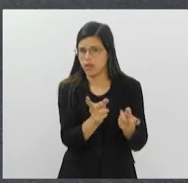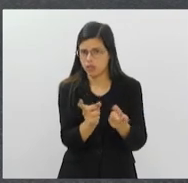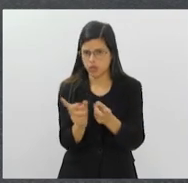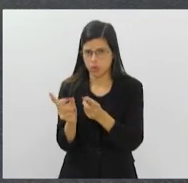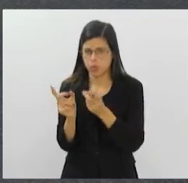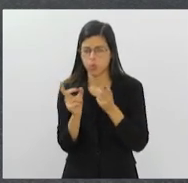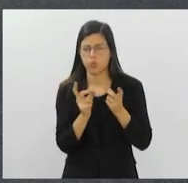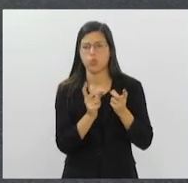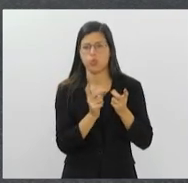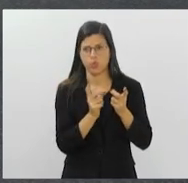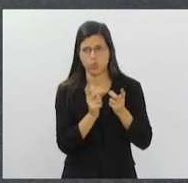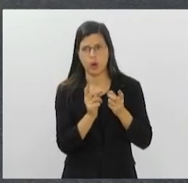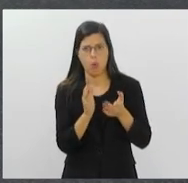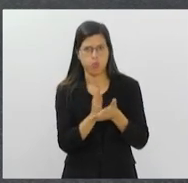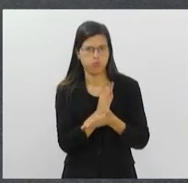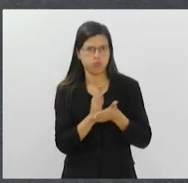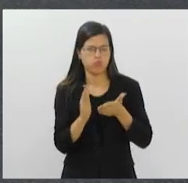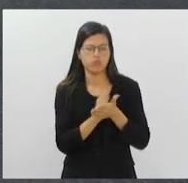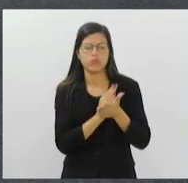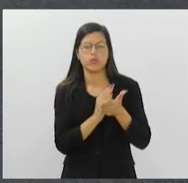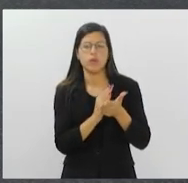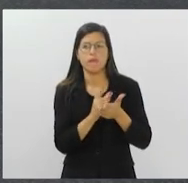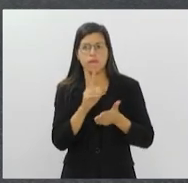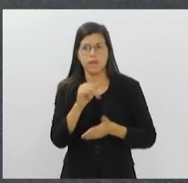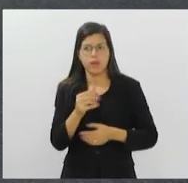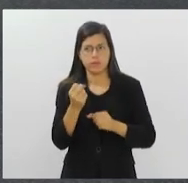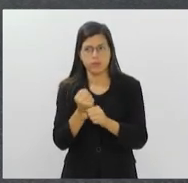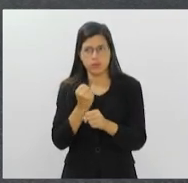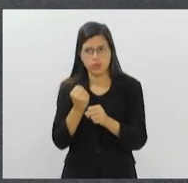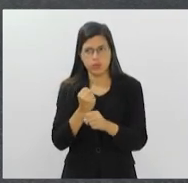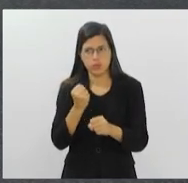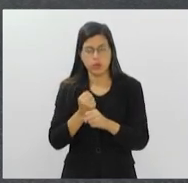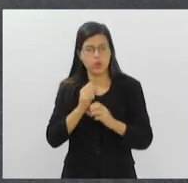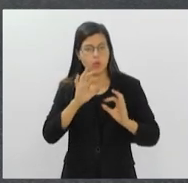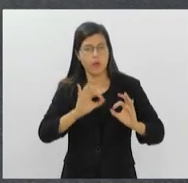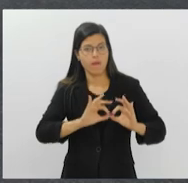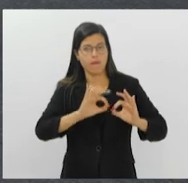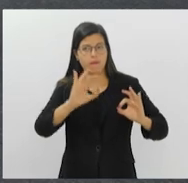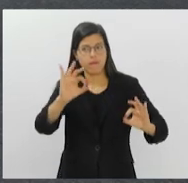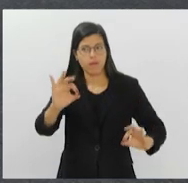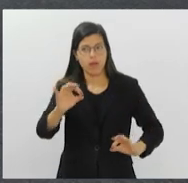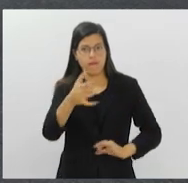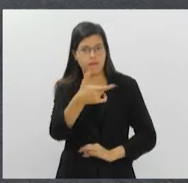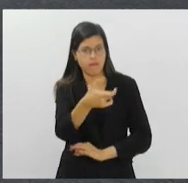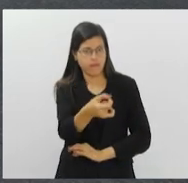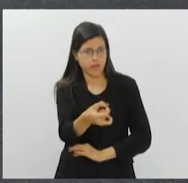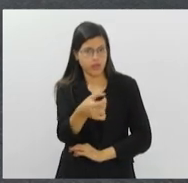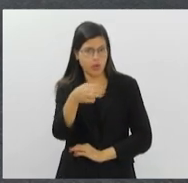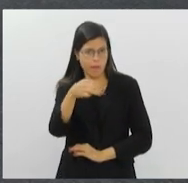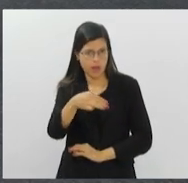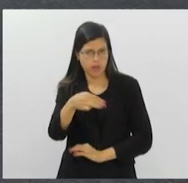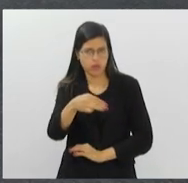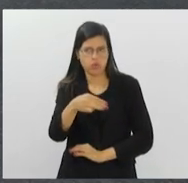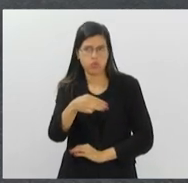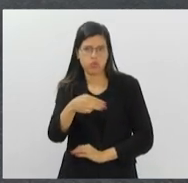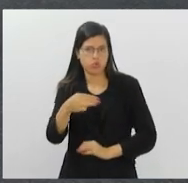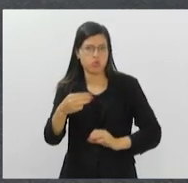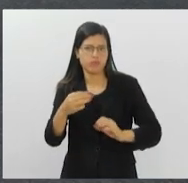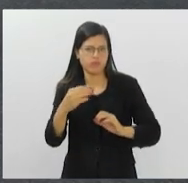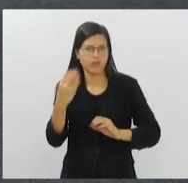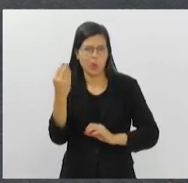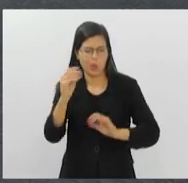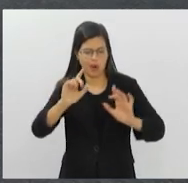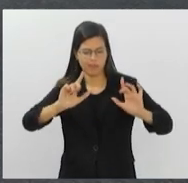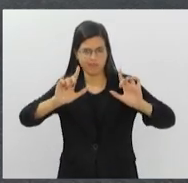unidades, e vai ser construído exatamente a 20 metros, colocaram uma placa de construção, de